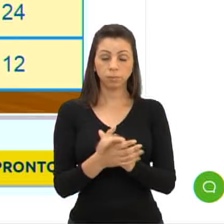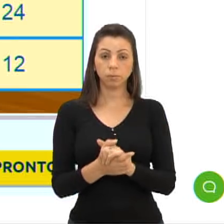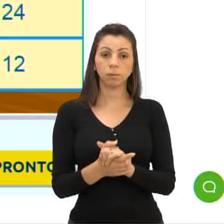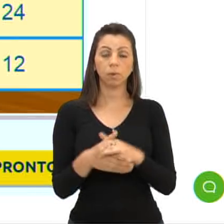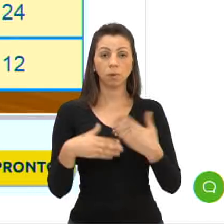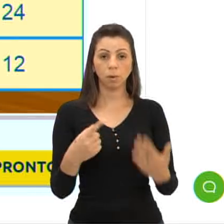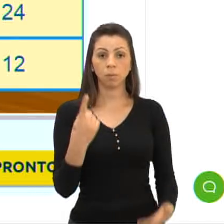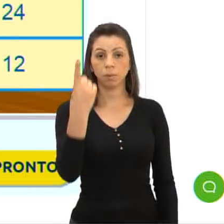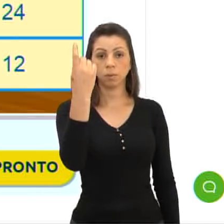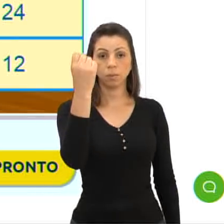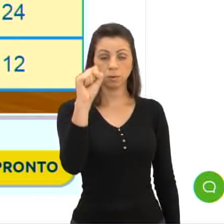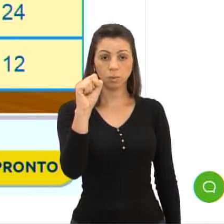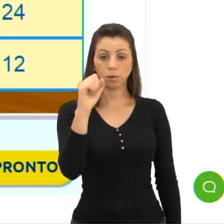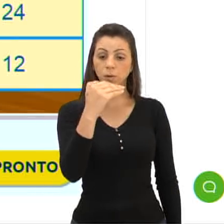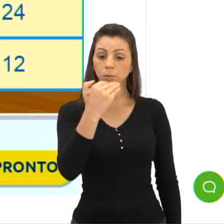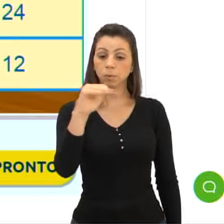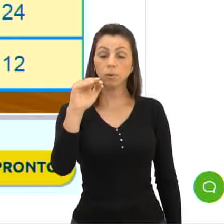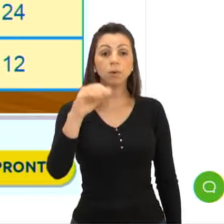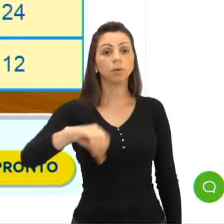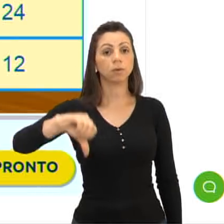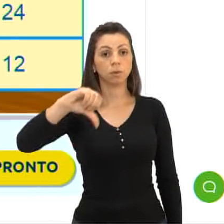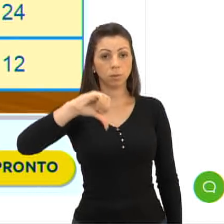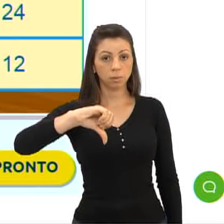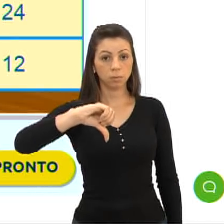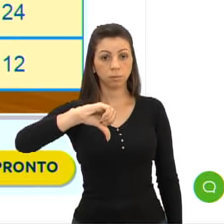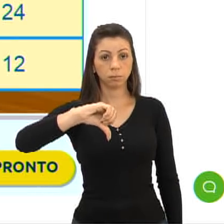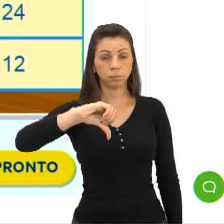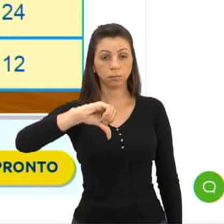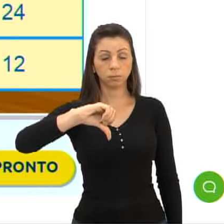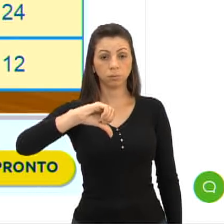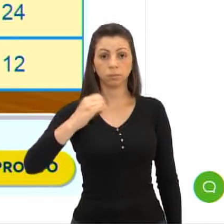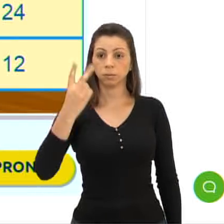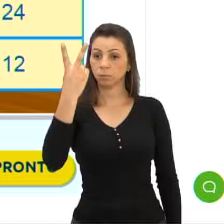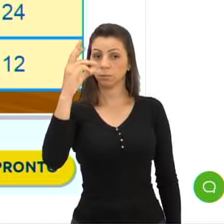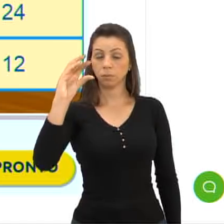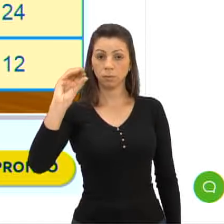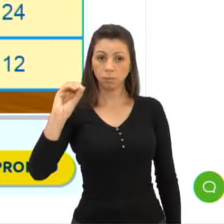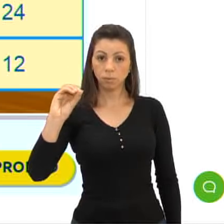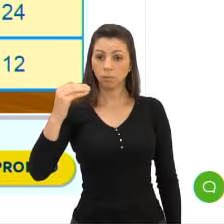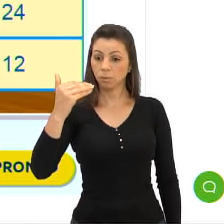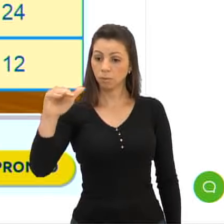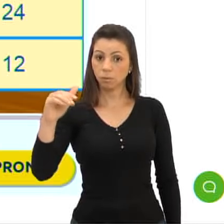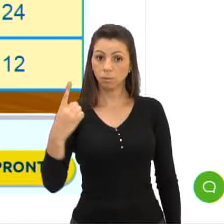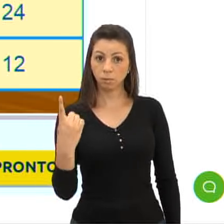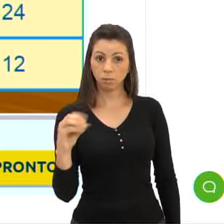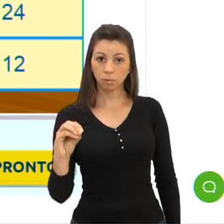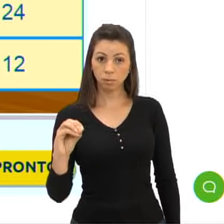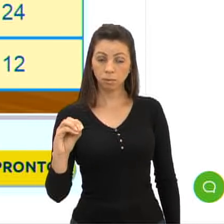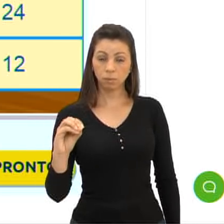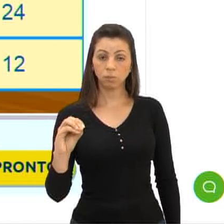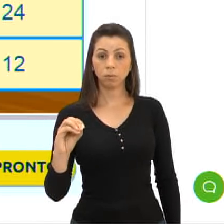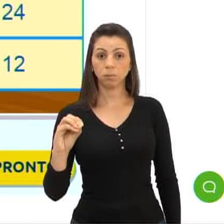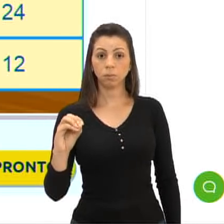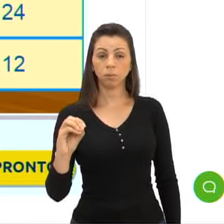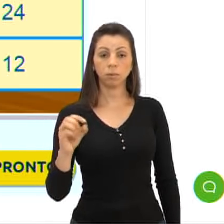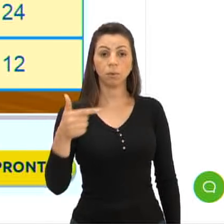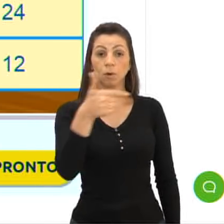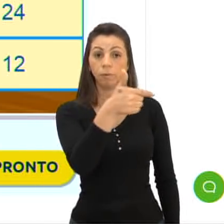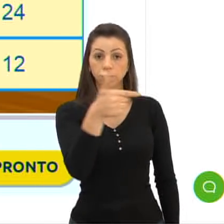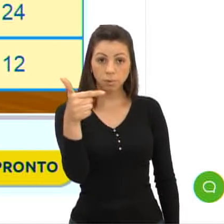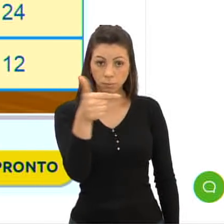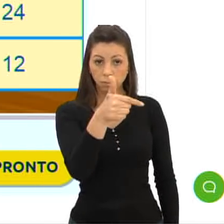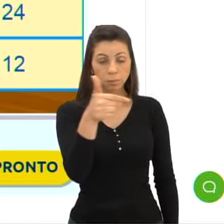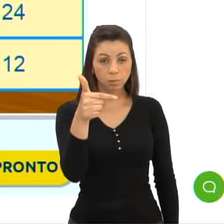18, a metade seria 9, 20, o seu meio seria 10,